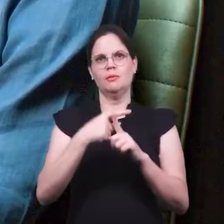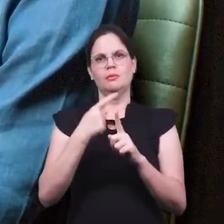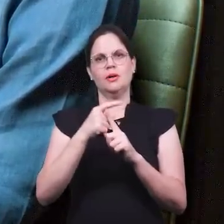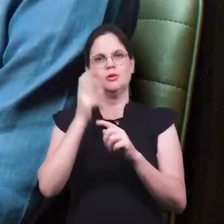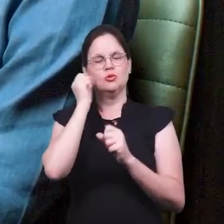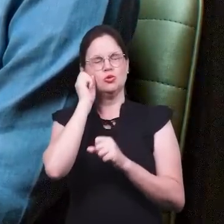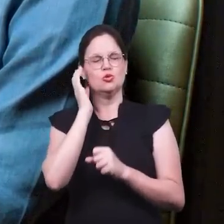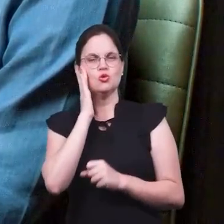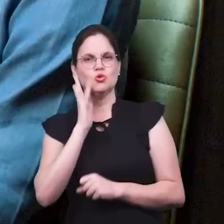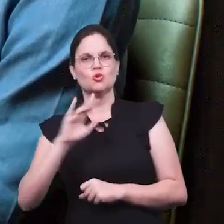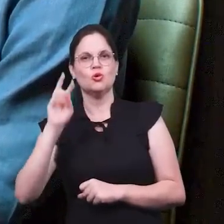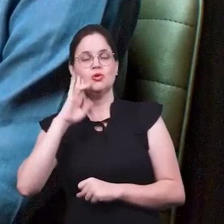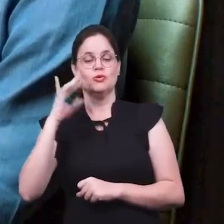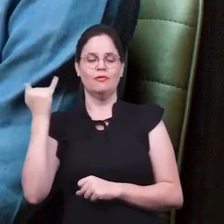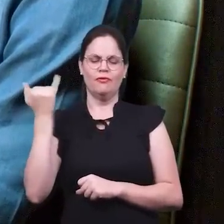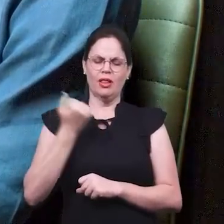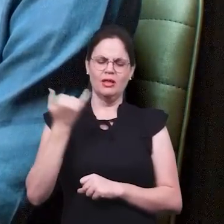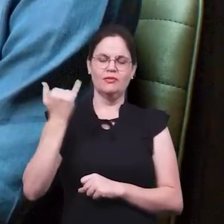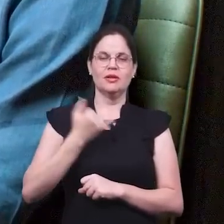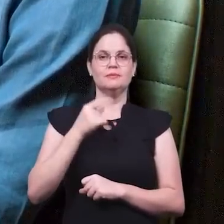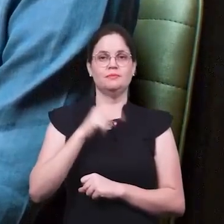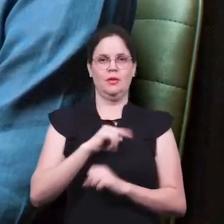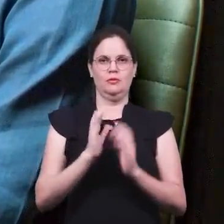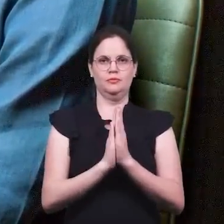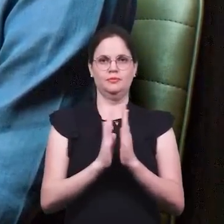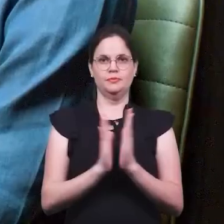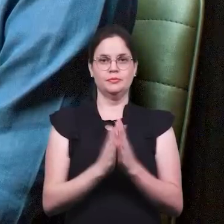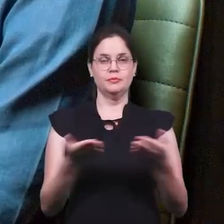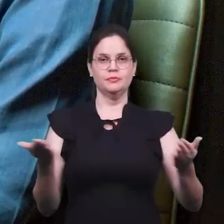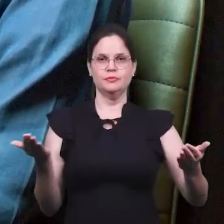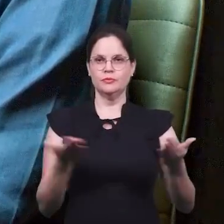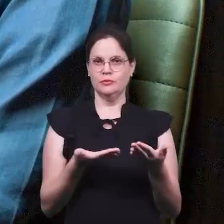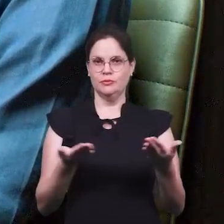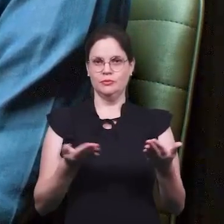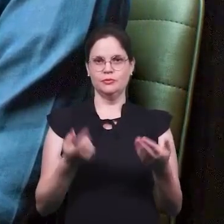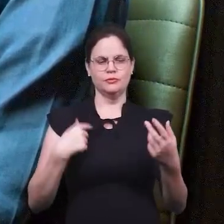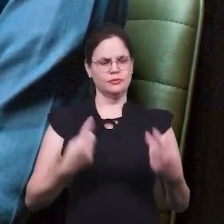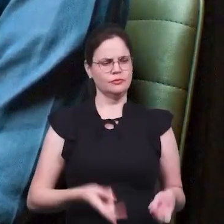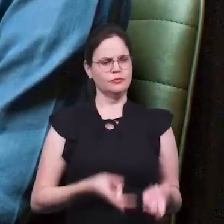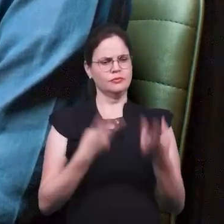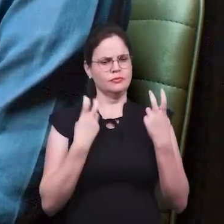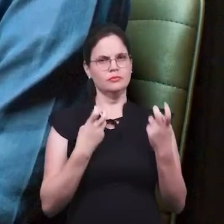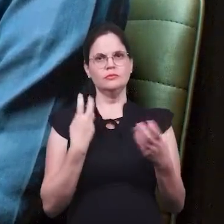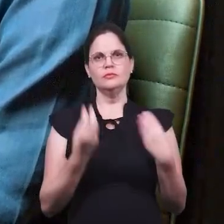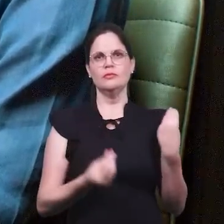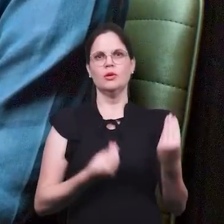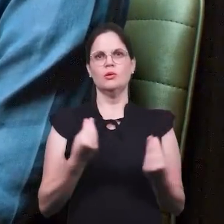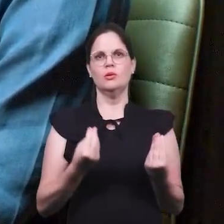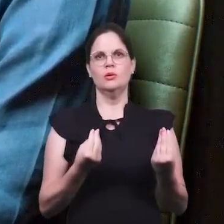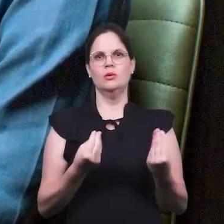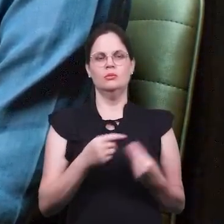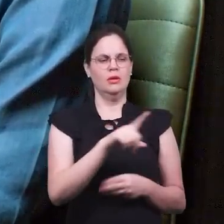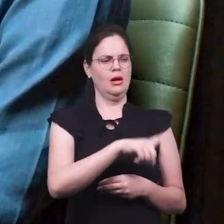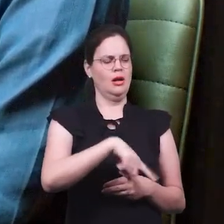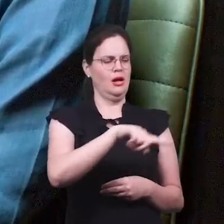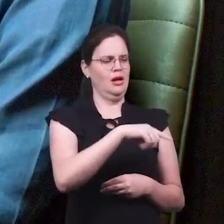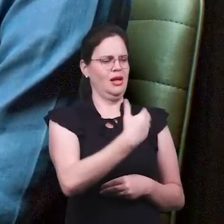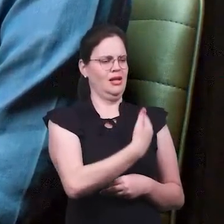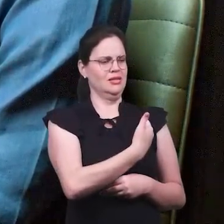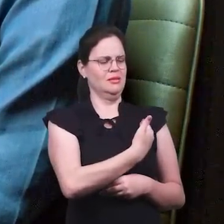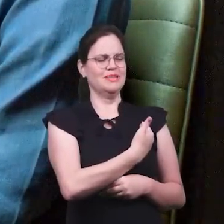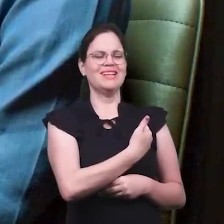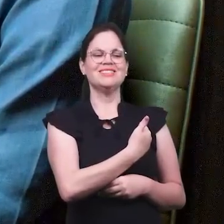sonhos que ela foi tendo, o Senhor falava. E hoje em dia eu realmente vejo o quanto aquelas pessoas me